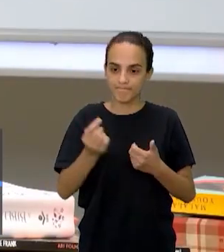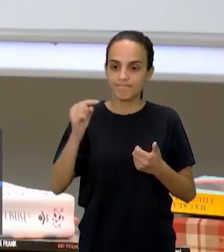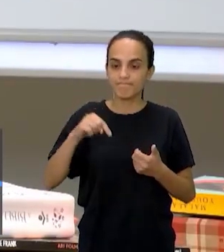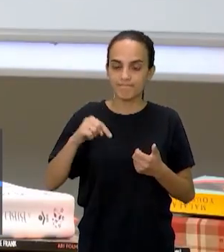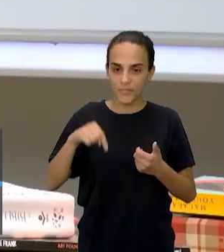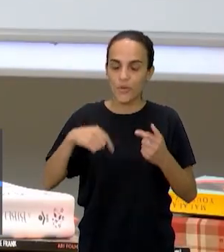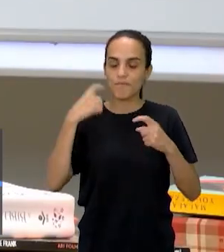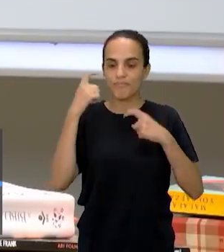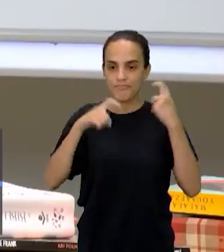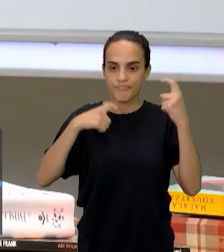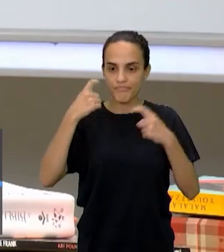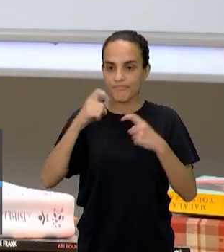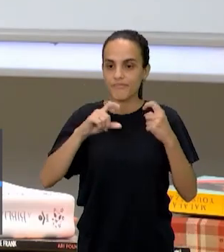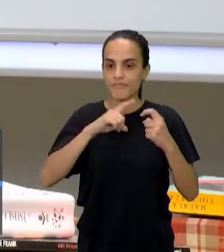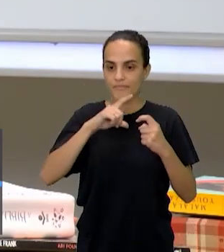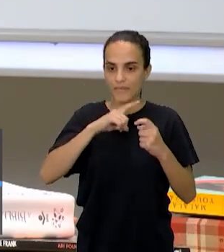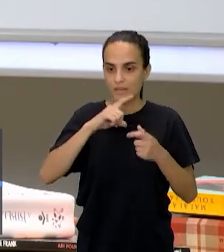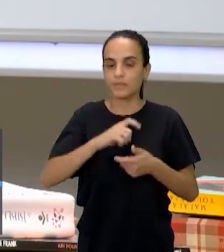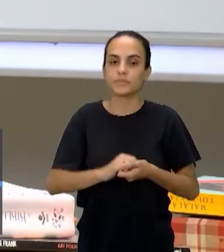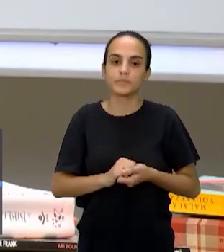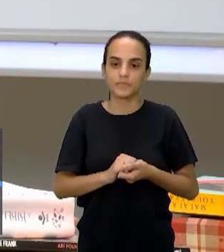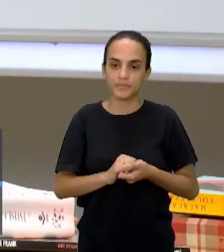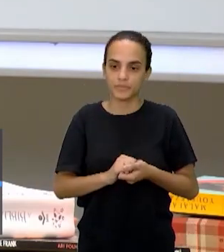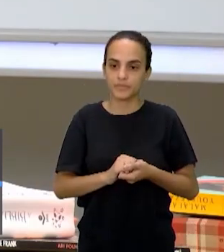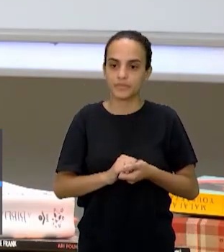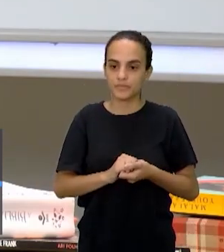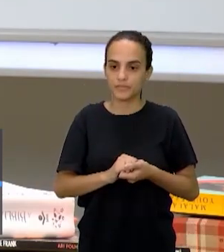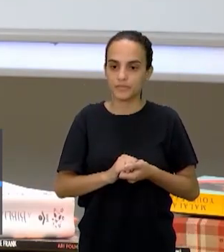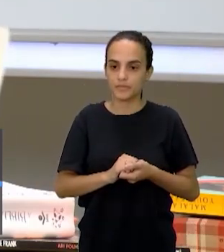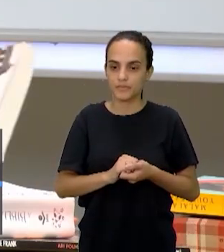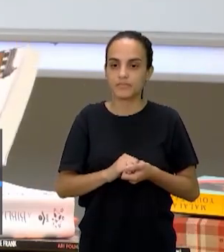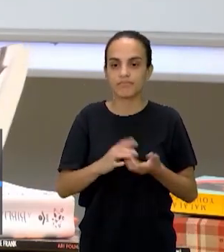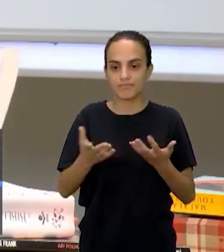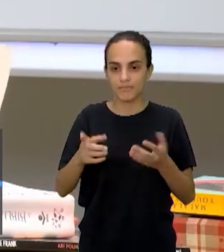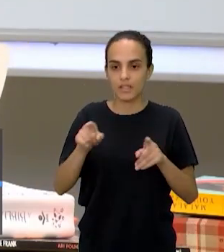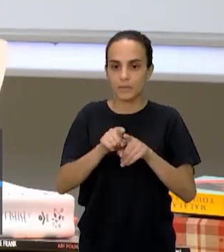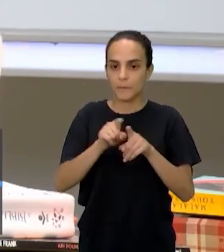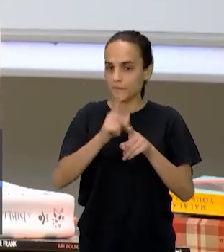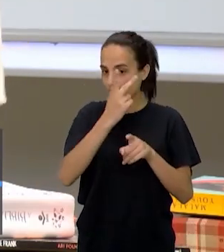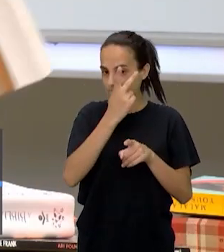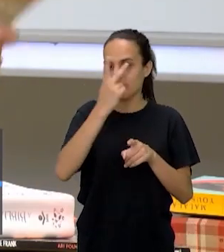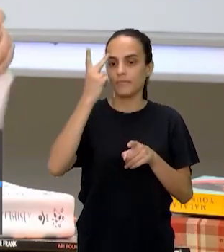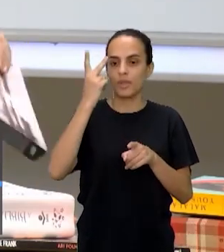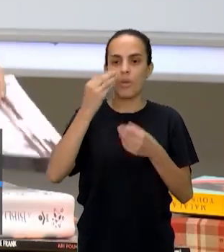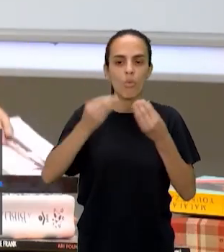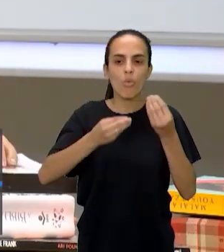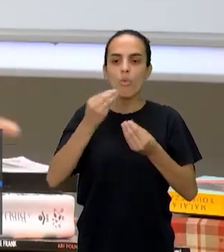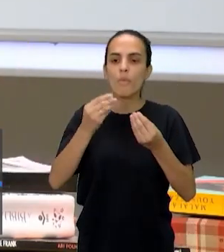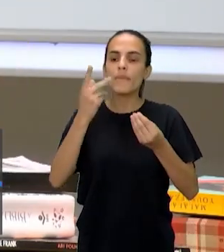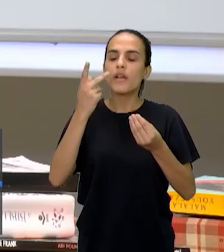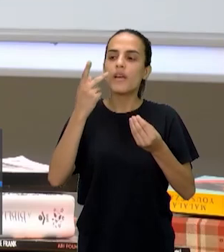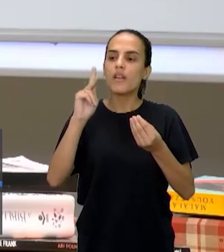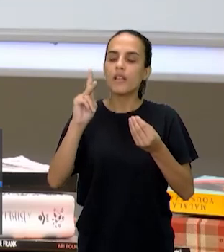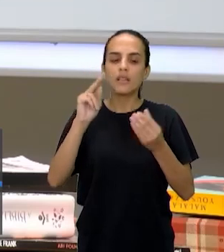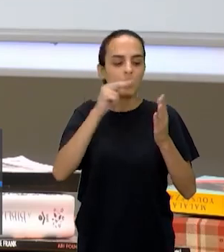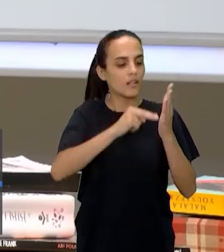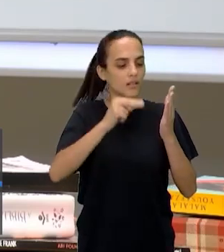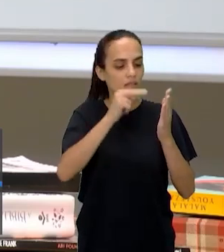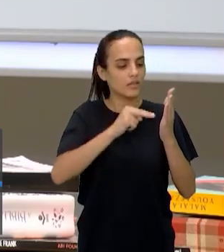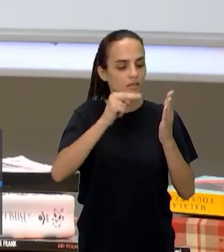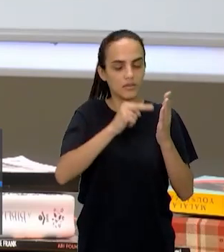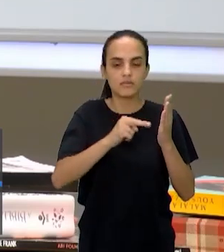nossa preocupação aqui enquanto professores de língua portuguesa, enquanto cidadão, na verdade, né? Como ele é lido? Se ele é tão questionador, ele é